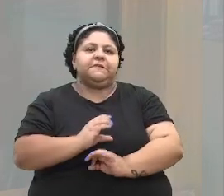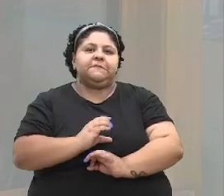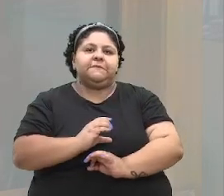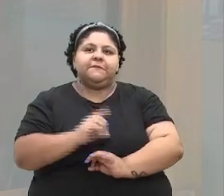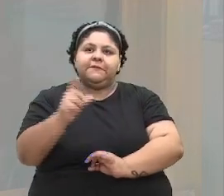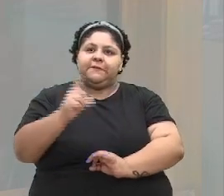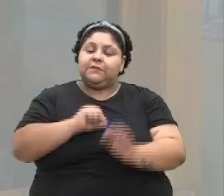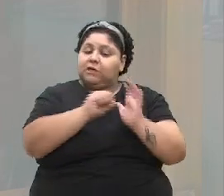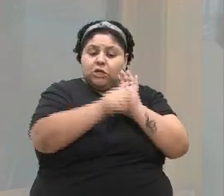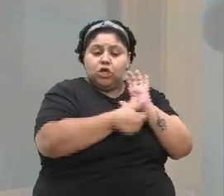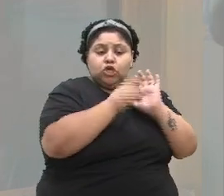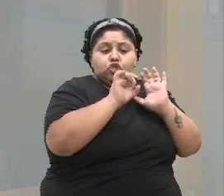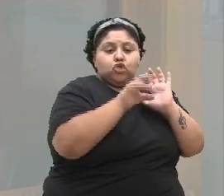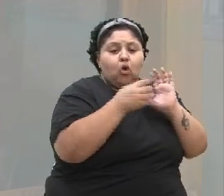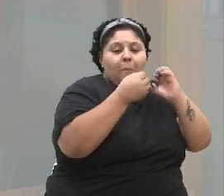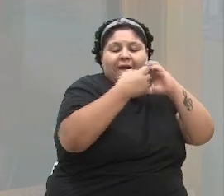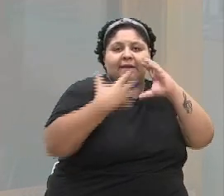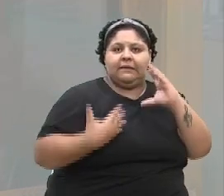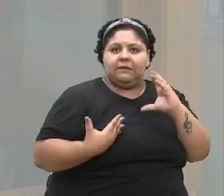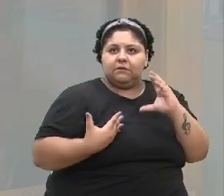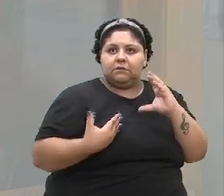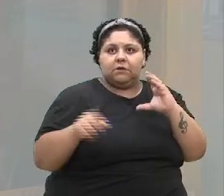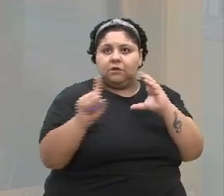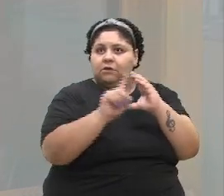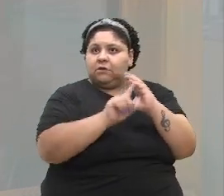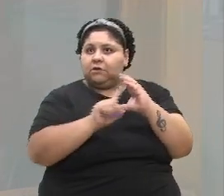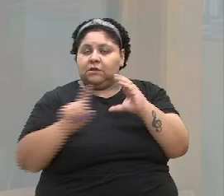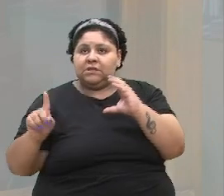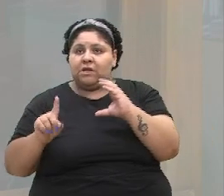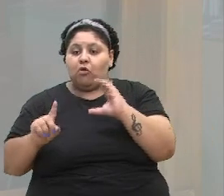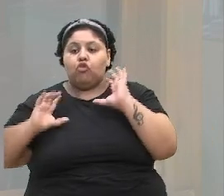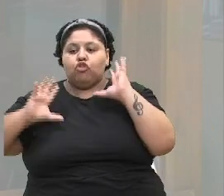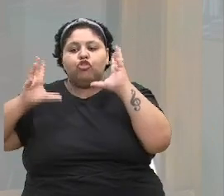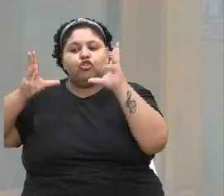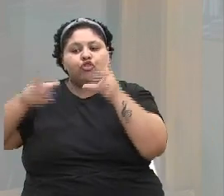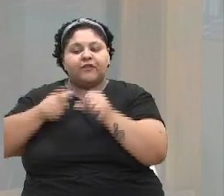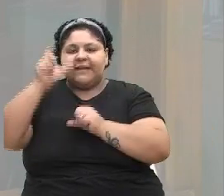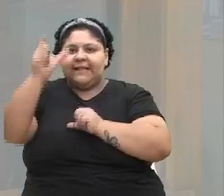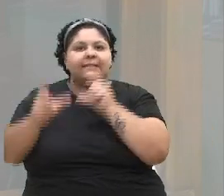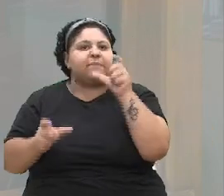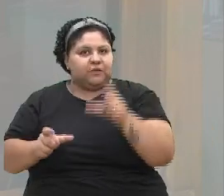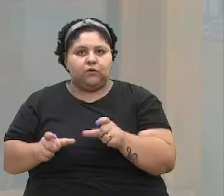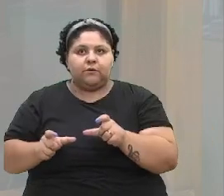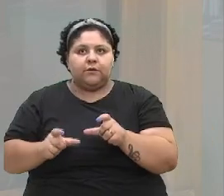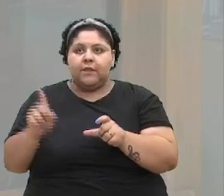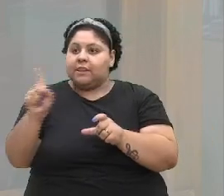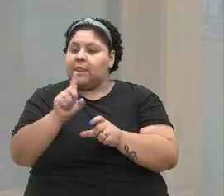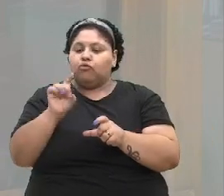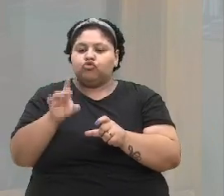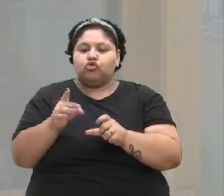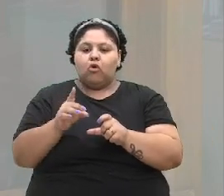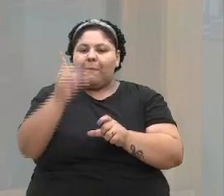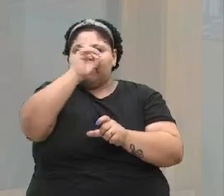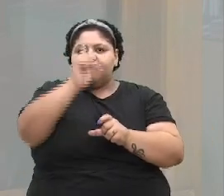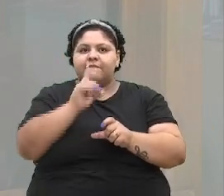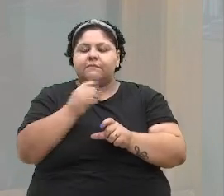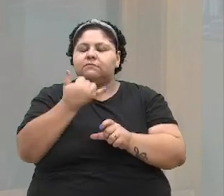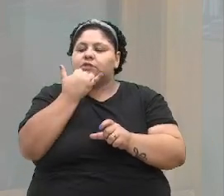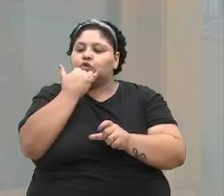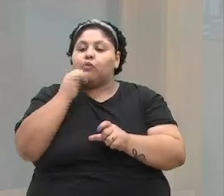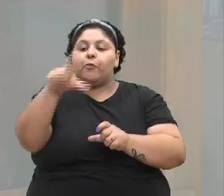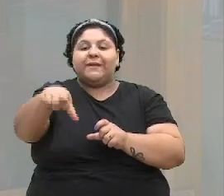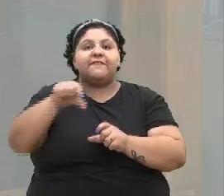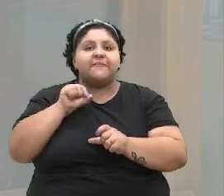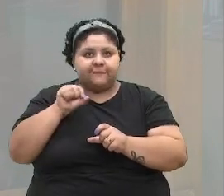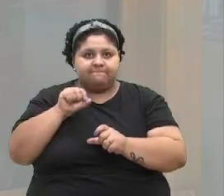Down é apenas uma característica e não a sua totalidade da pessoa, não somente uma definição. Neste